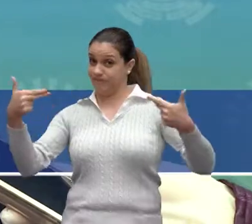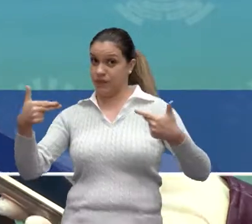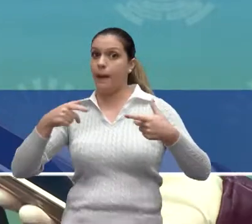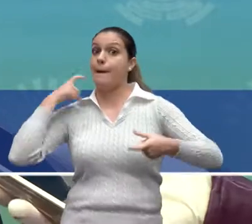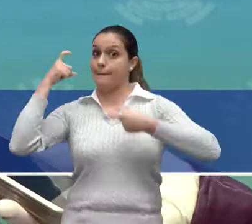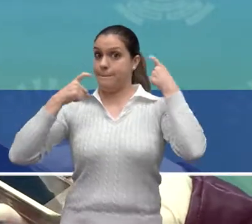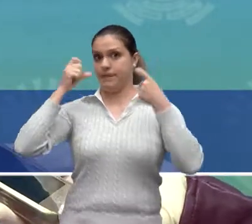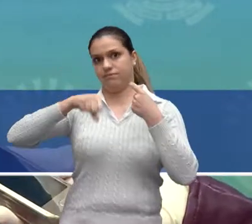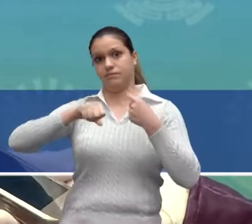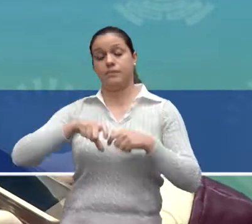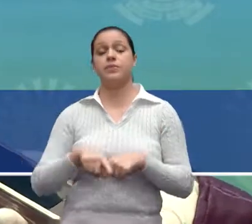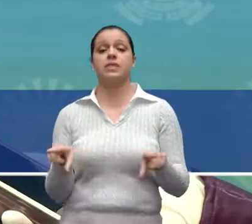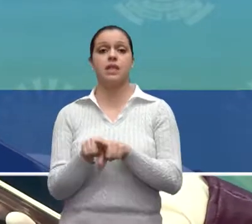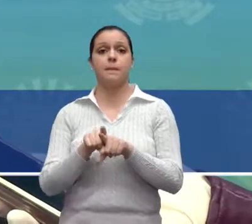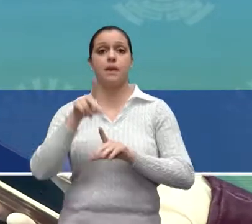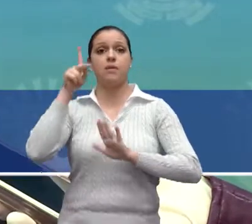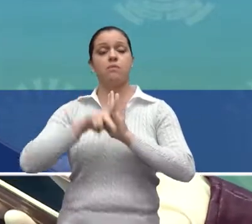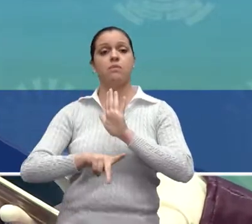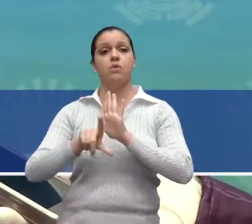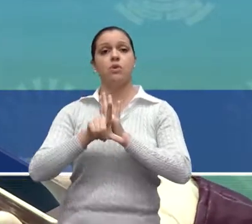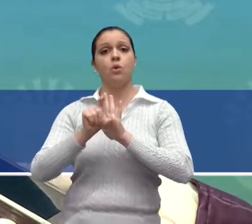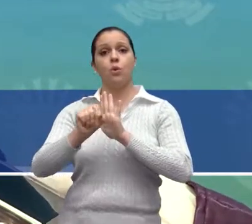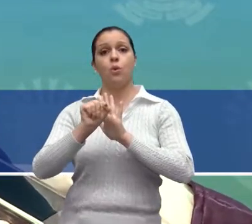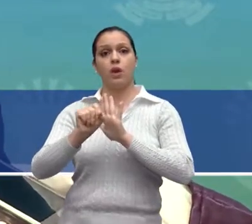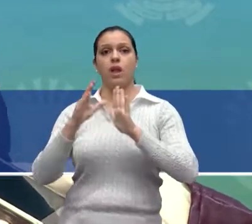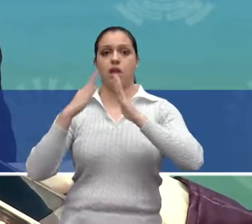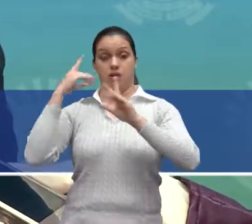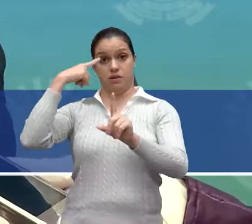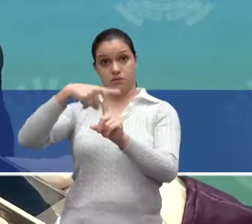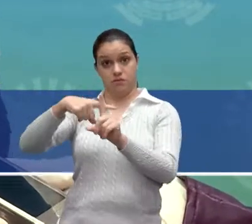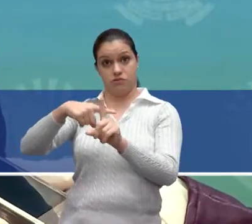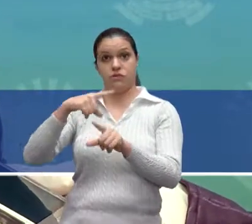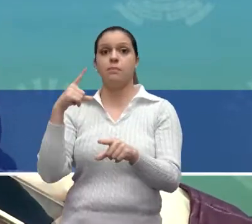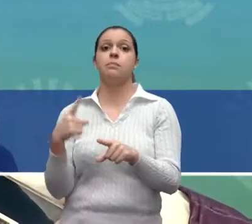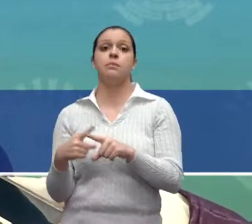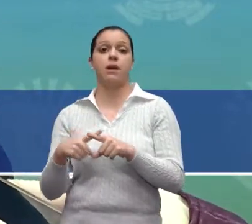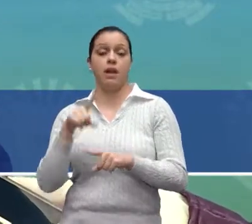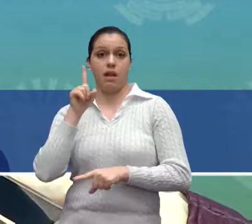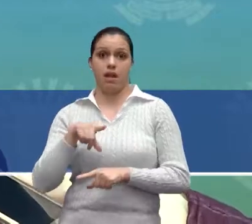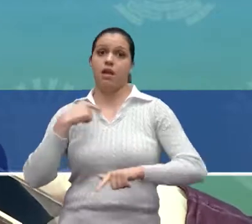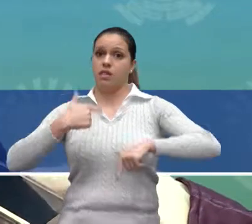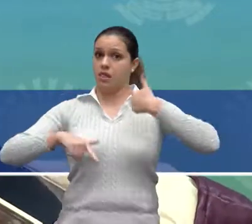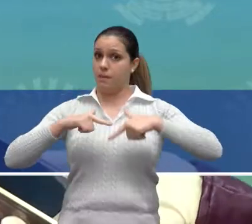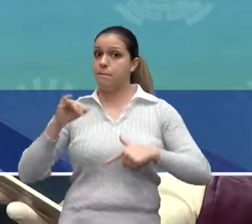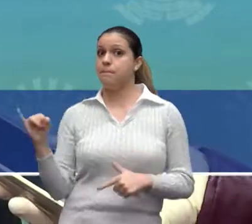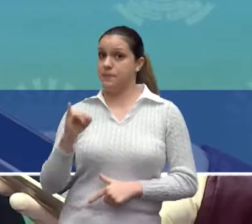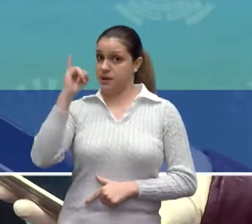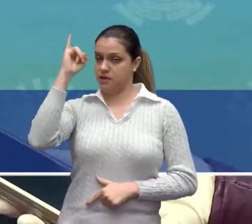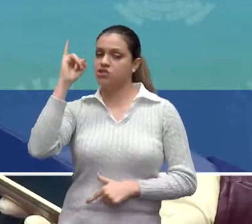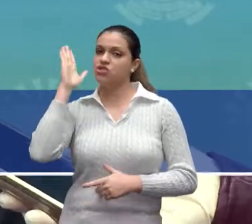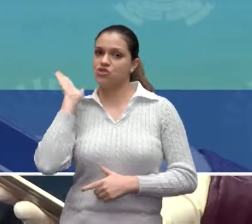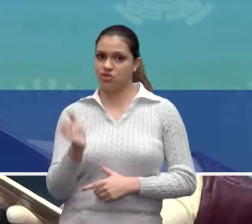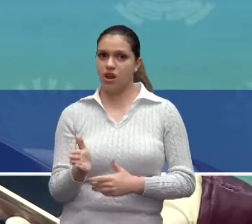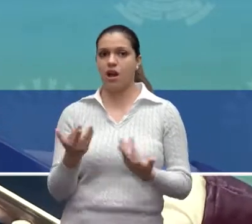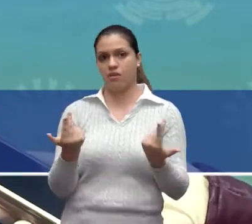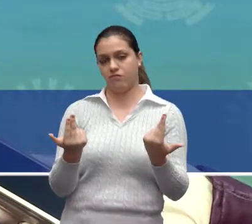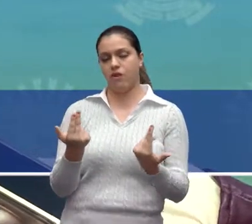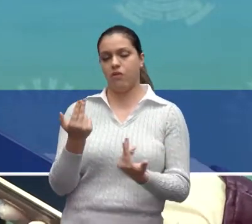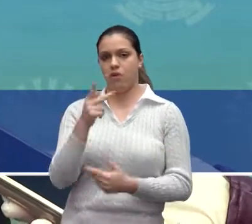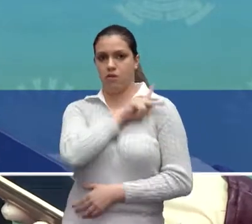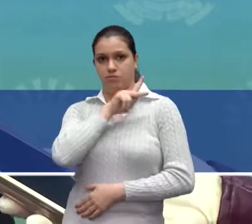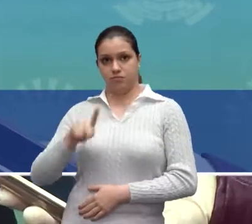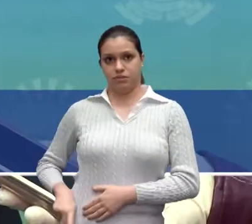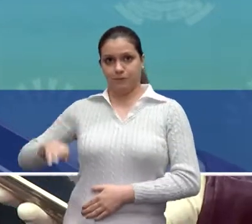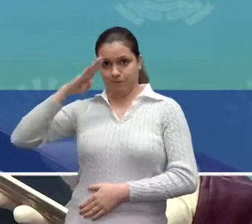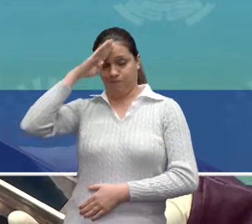transportes coletivos, que é uma preocupação muito grande. Tem o projeto da questão das igrejas, né, que são trabalhos essenciais, que já